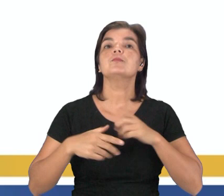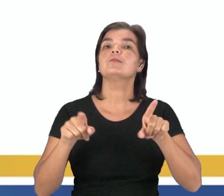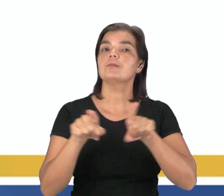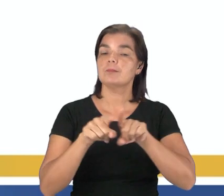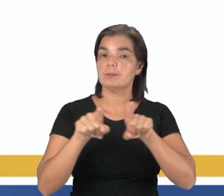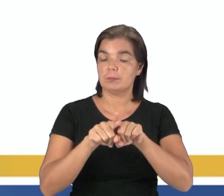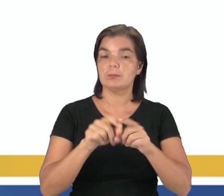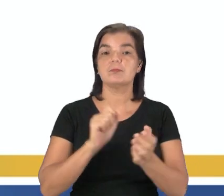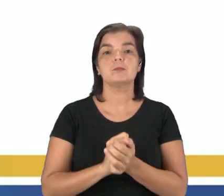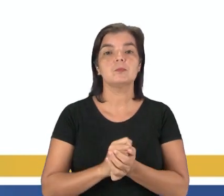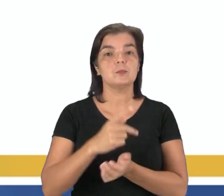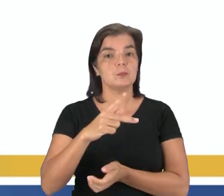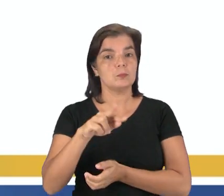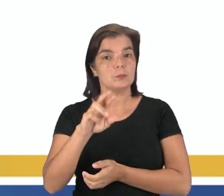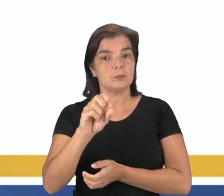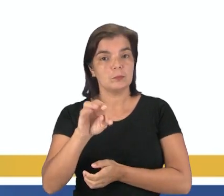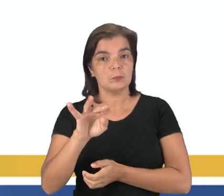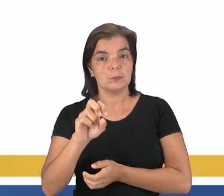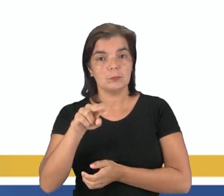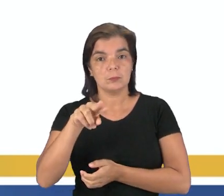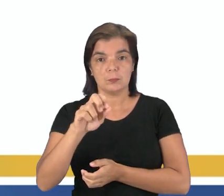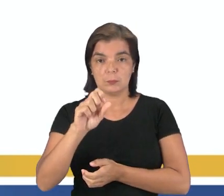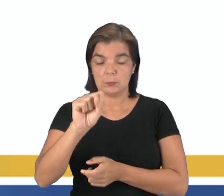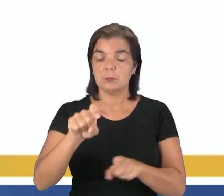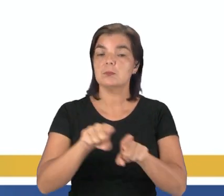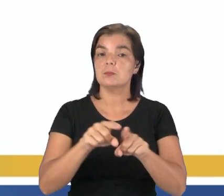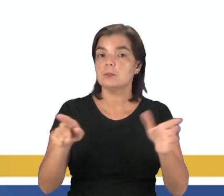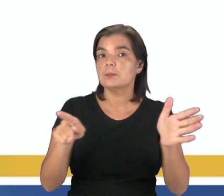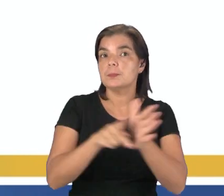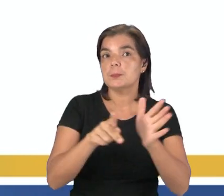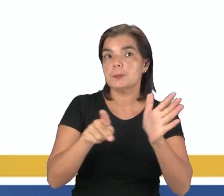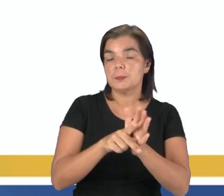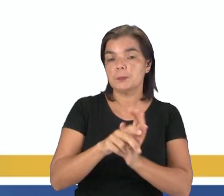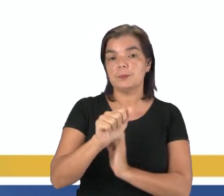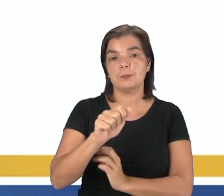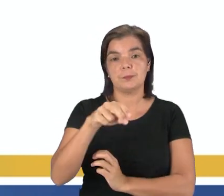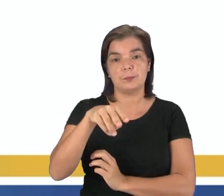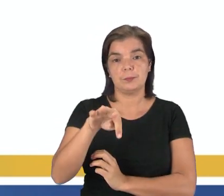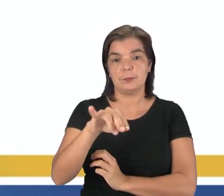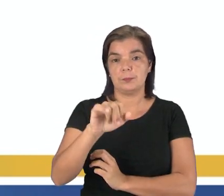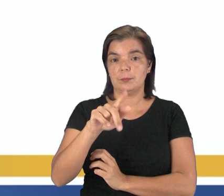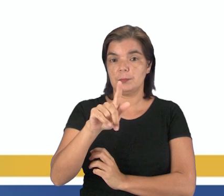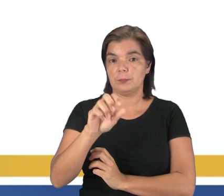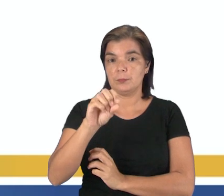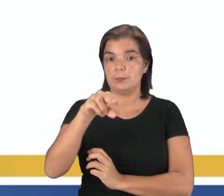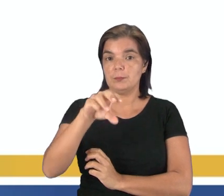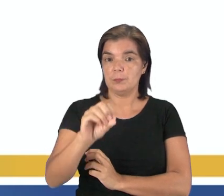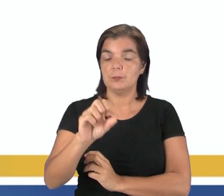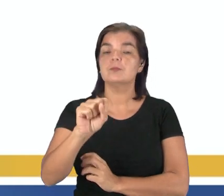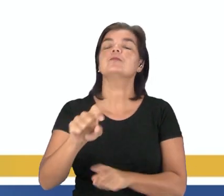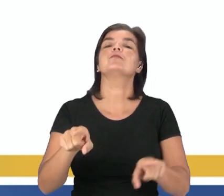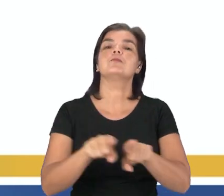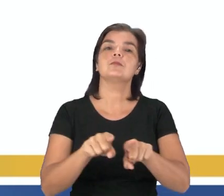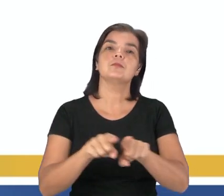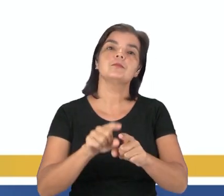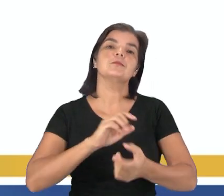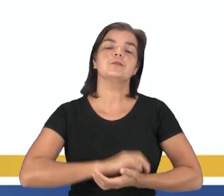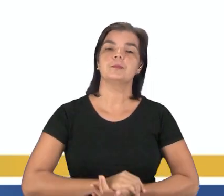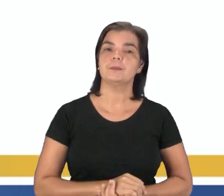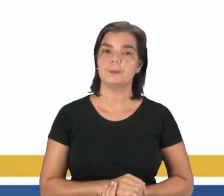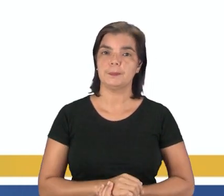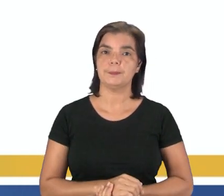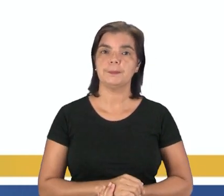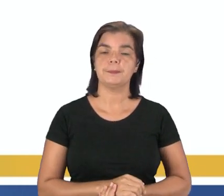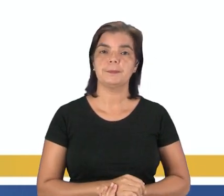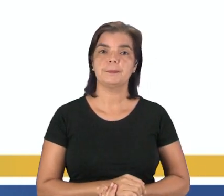são proteínas que reagem, de forma específica com agentes estranhos, que são denominados genericamente